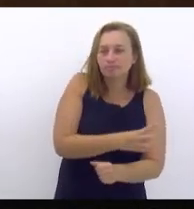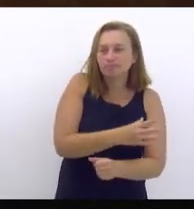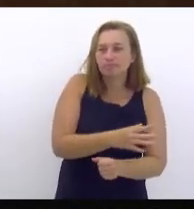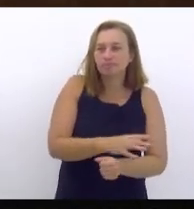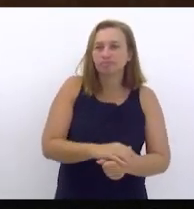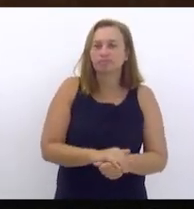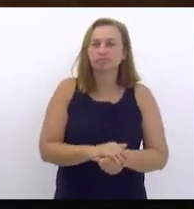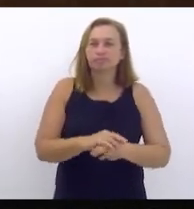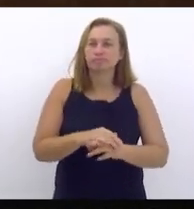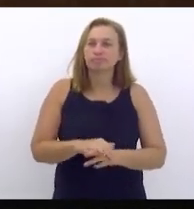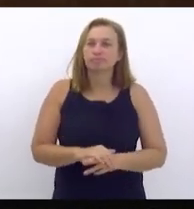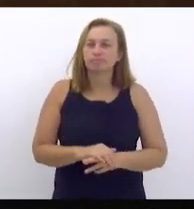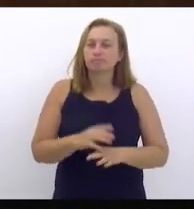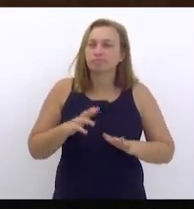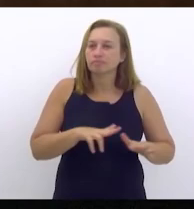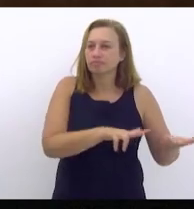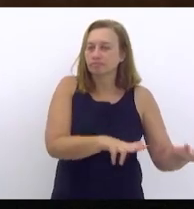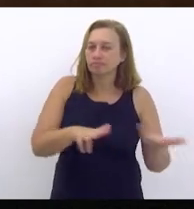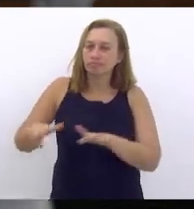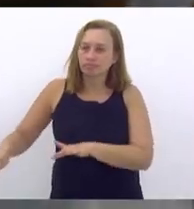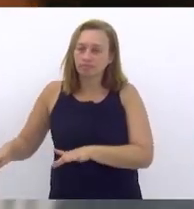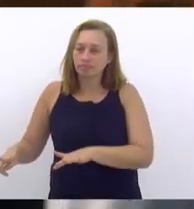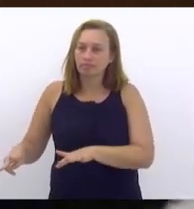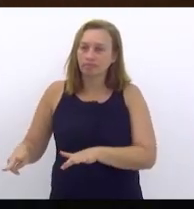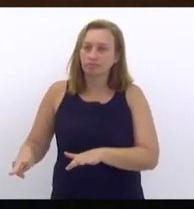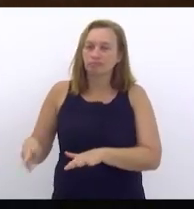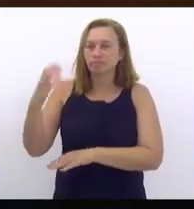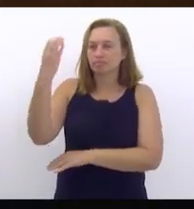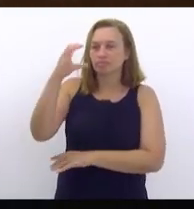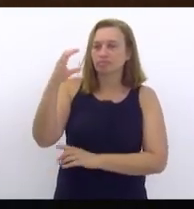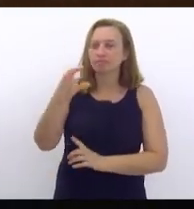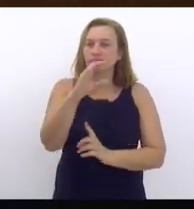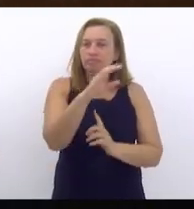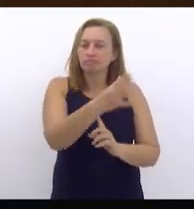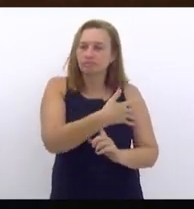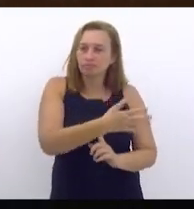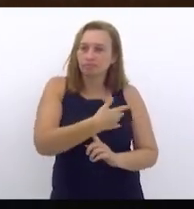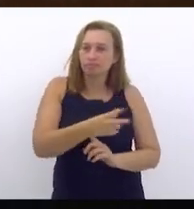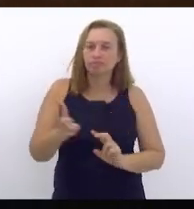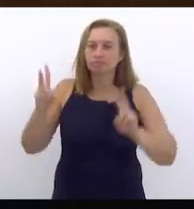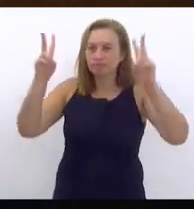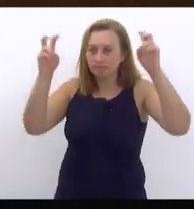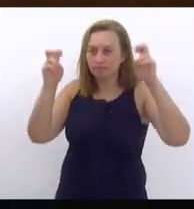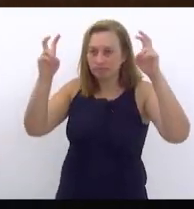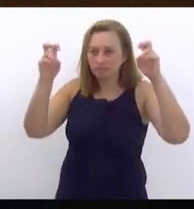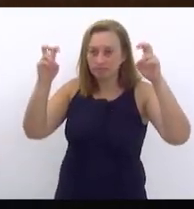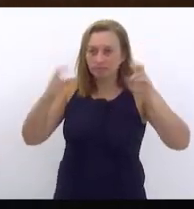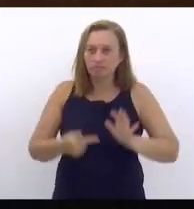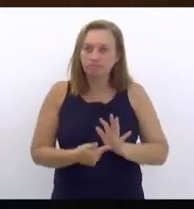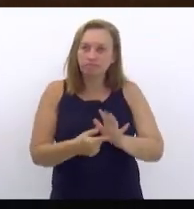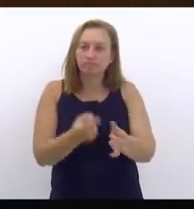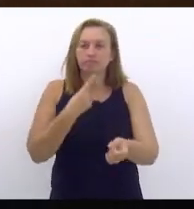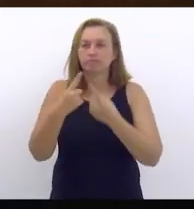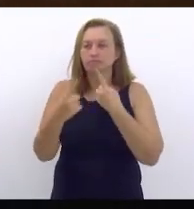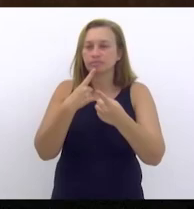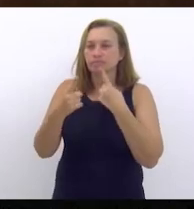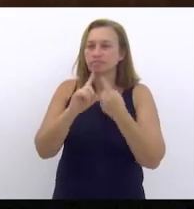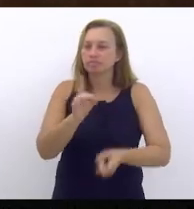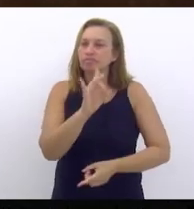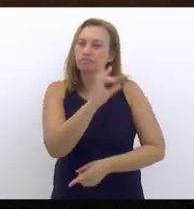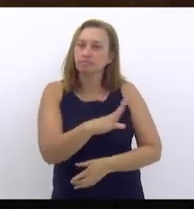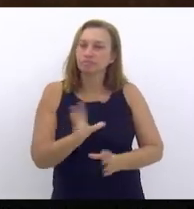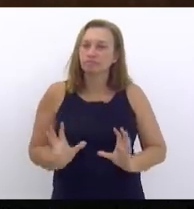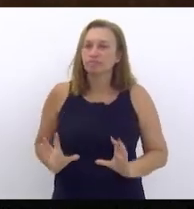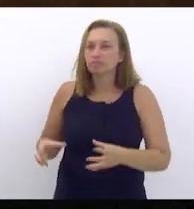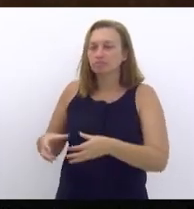na referida Semana Nacional de Ciência e Tecnologia, com os temas que ela leva à baila para debate e discussão, não apenas da